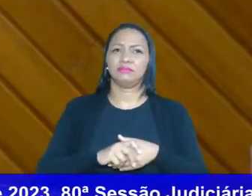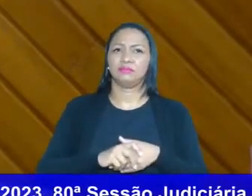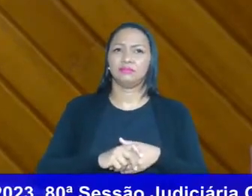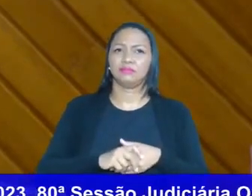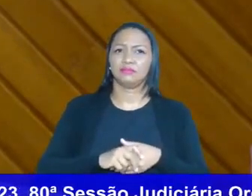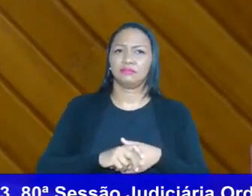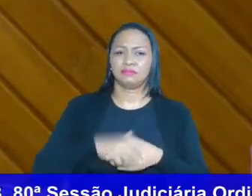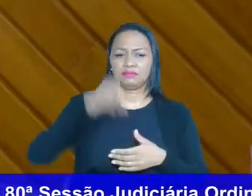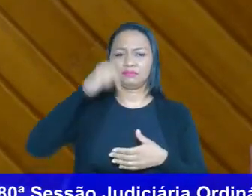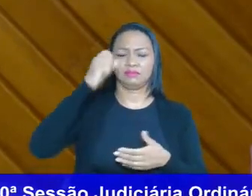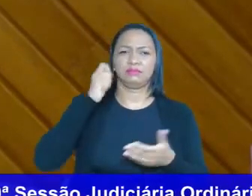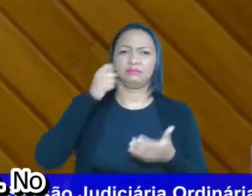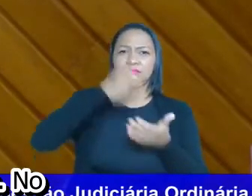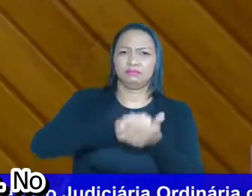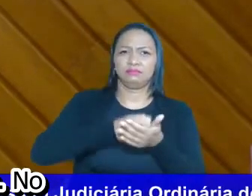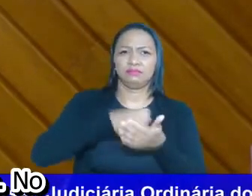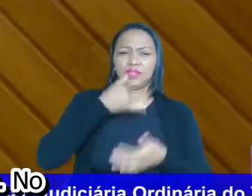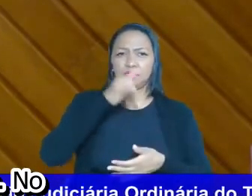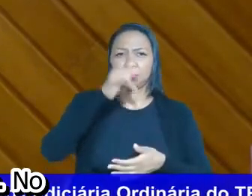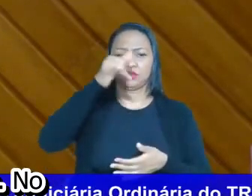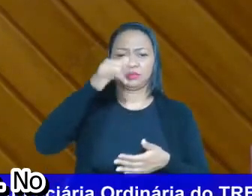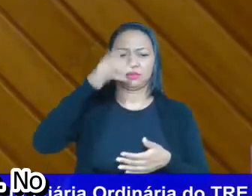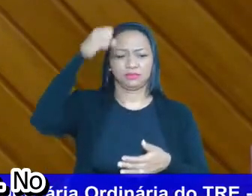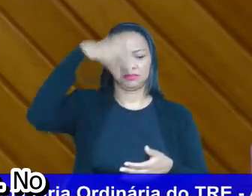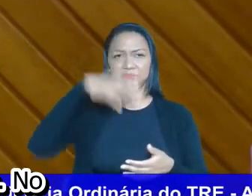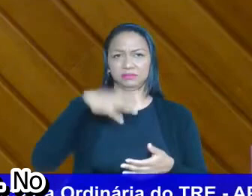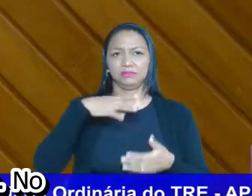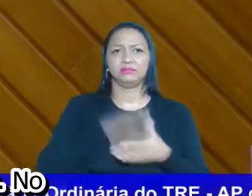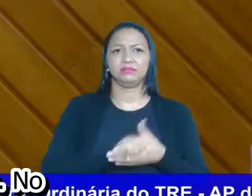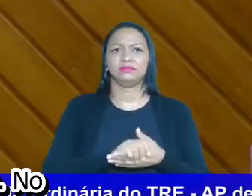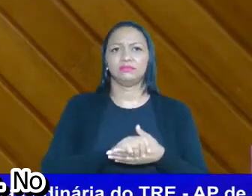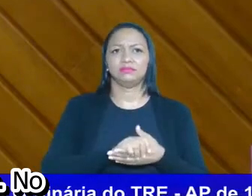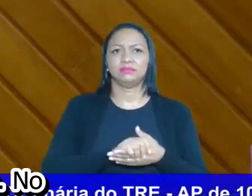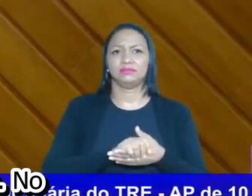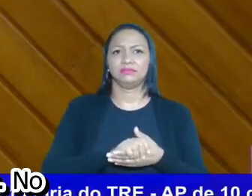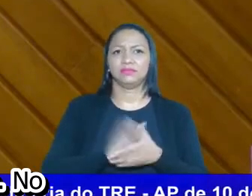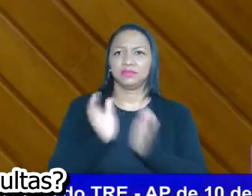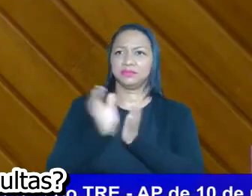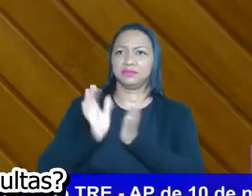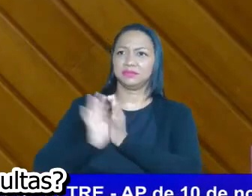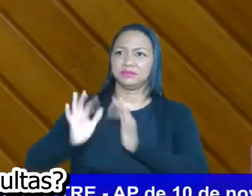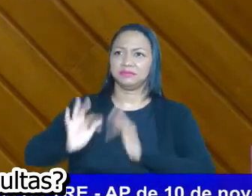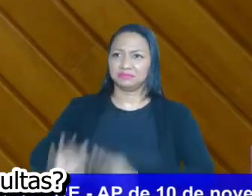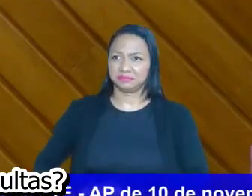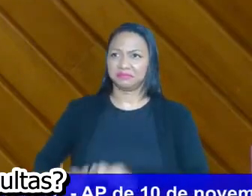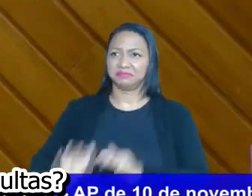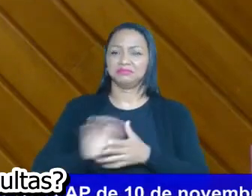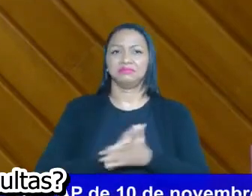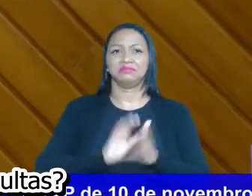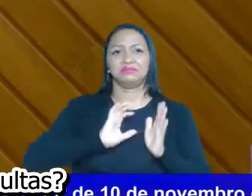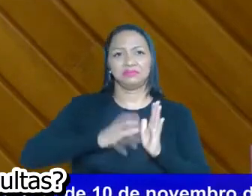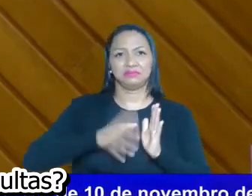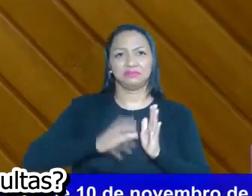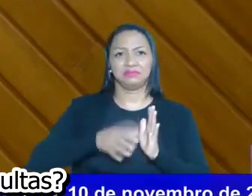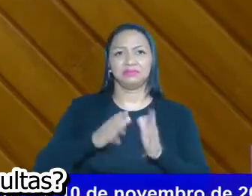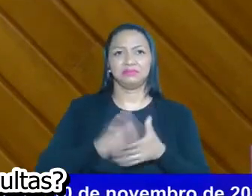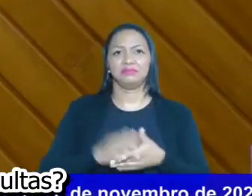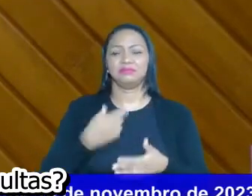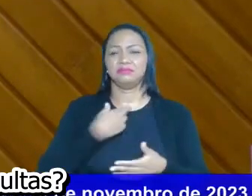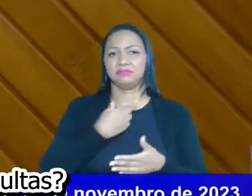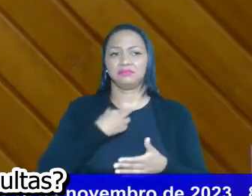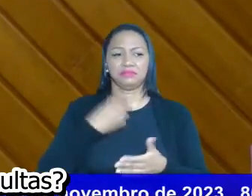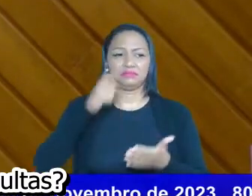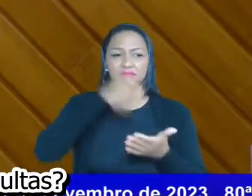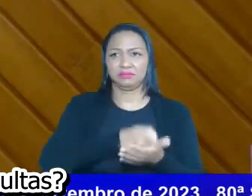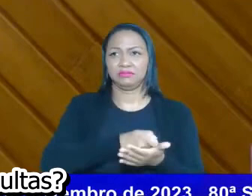elétrica. Para ver que o NACEP ele não deixa passar nada. Então, o fundo partidário ele não pode ser